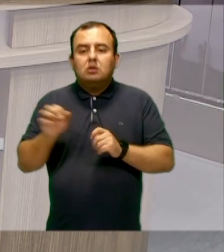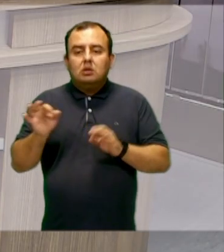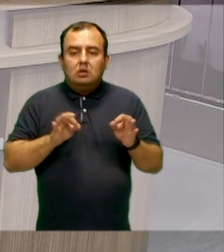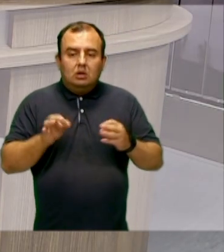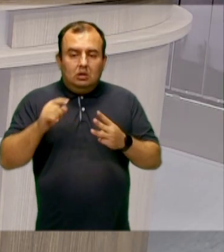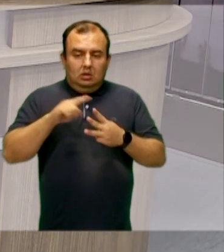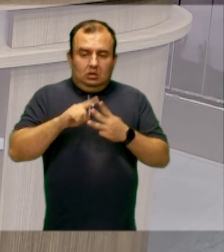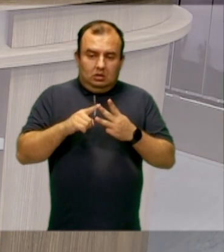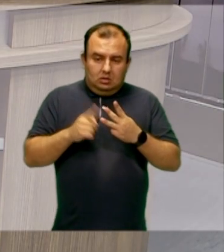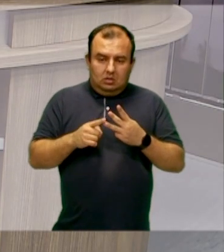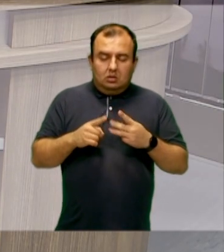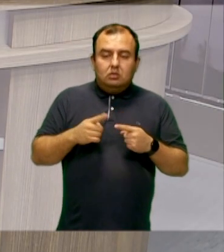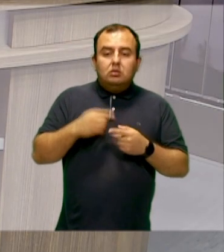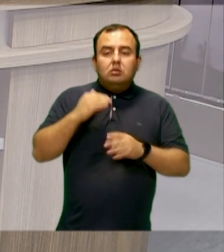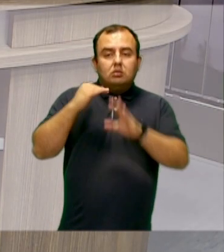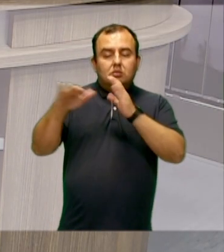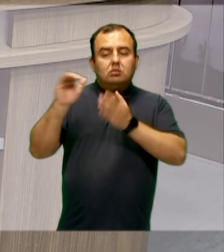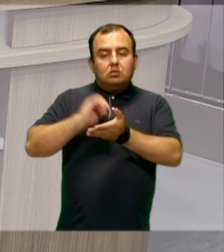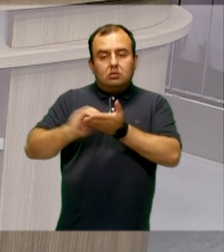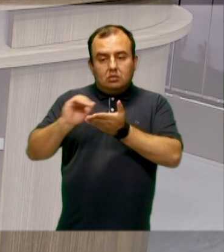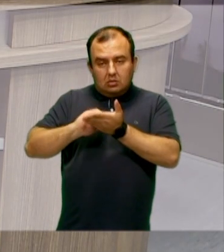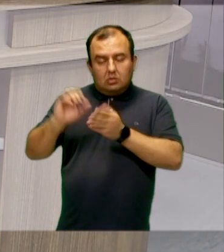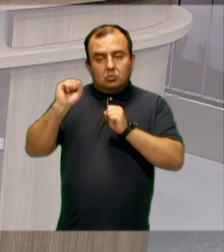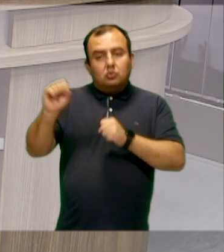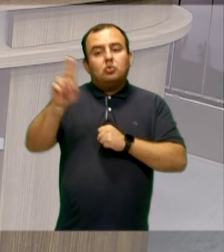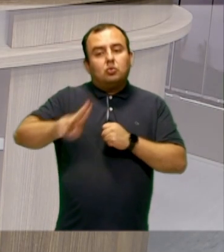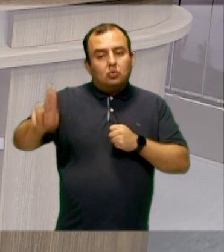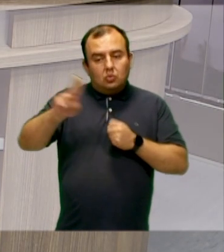partes. Mandamos para a secretaria que poderia ser utilizado,